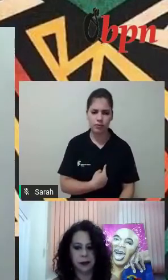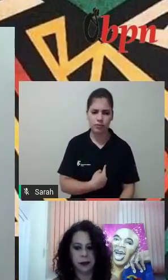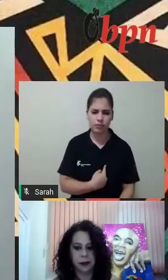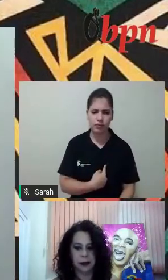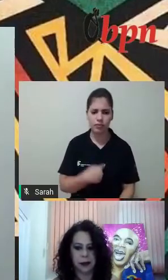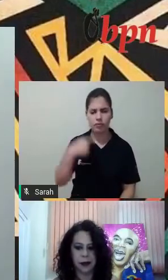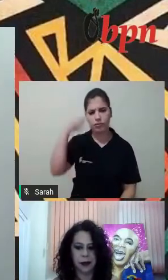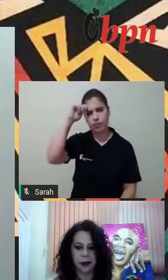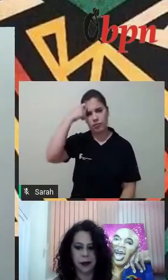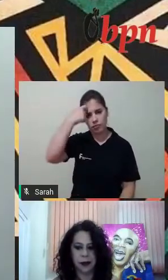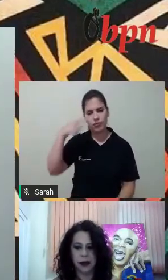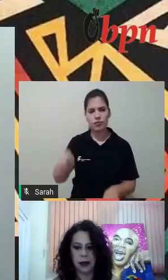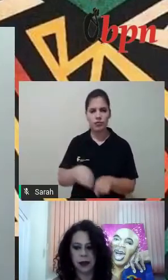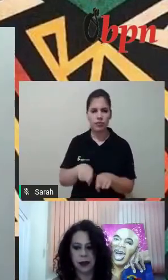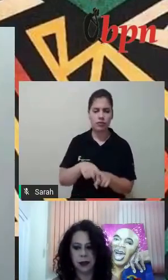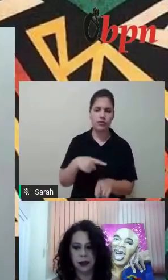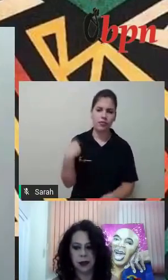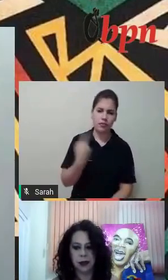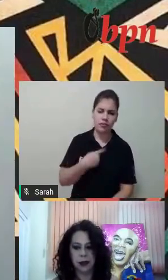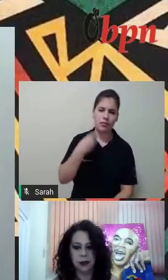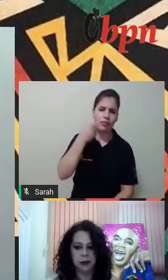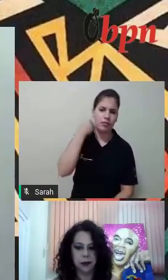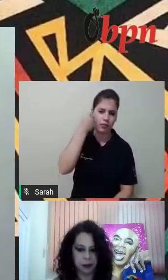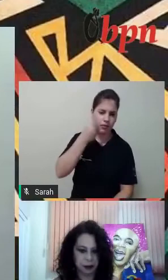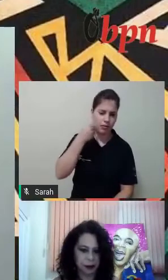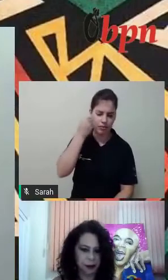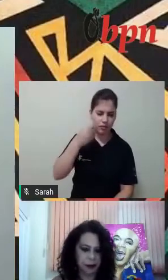os nossos textos, as nossas escrevivências.